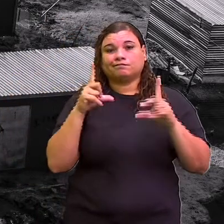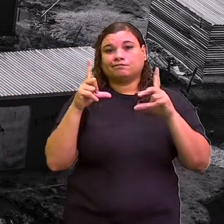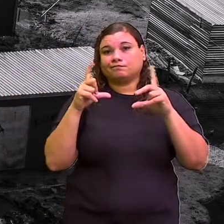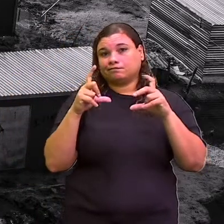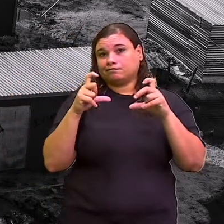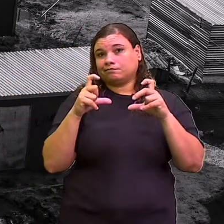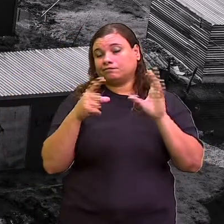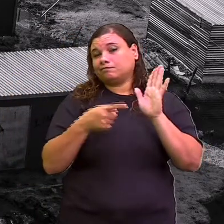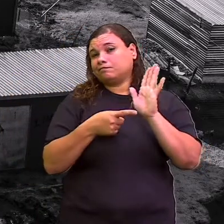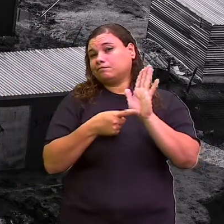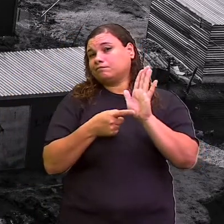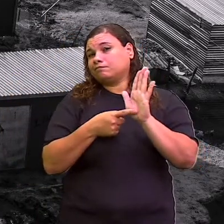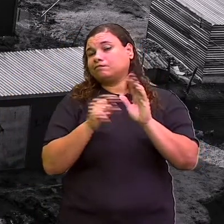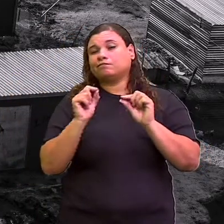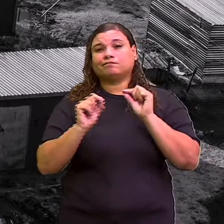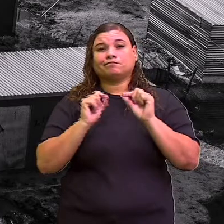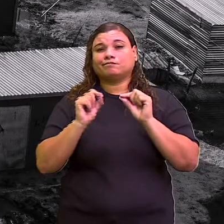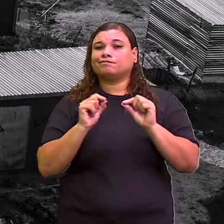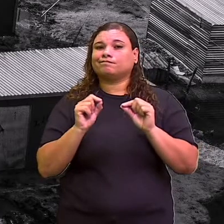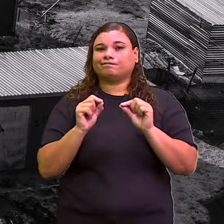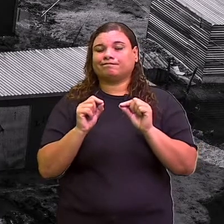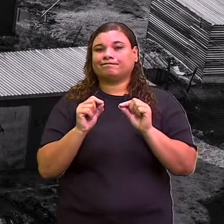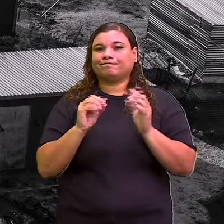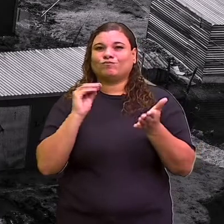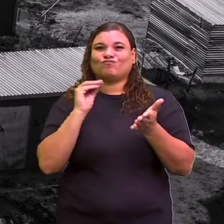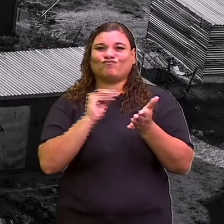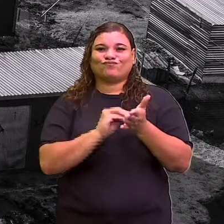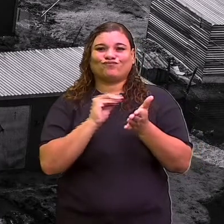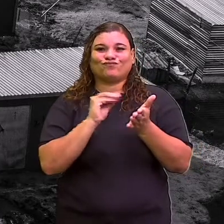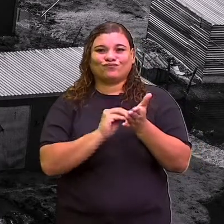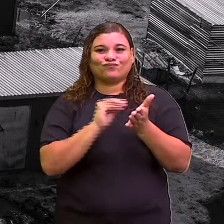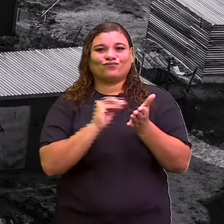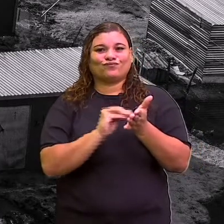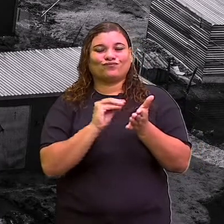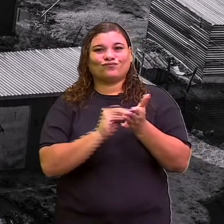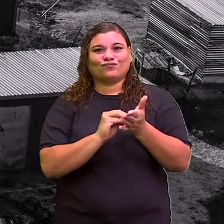mostrando, infelizmente, a falta de